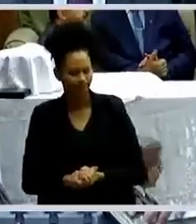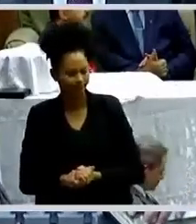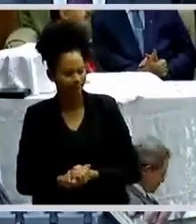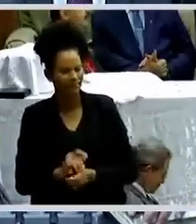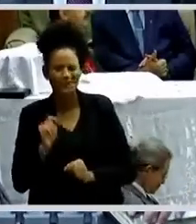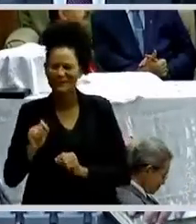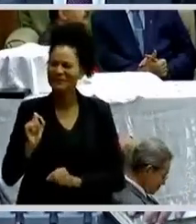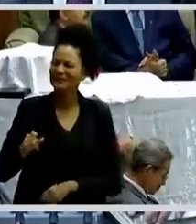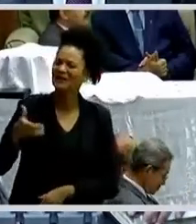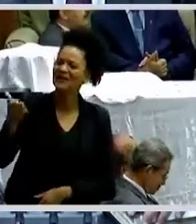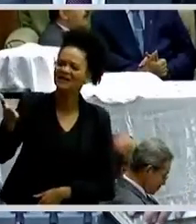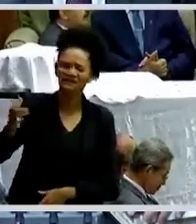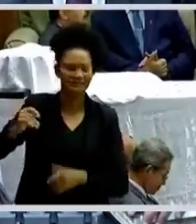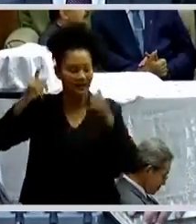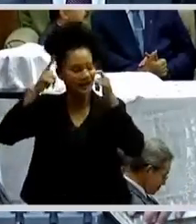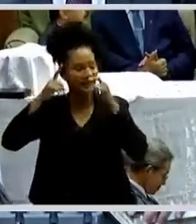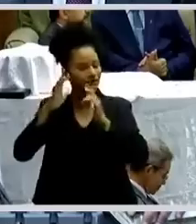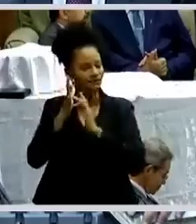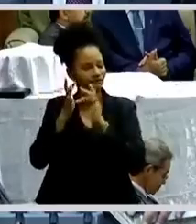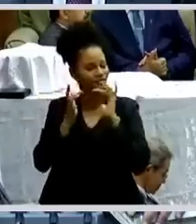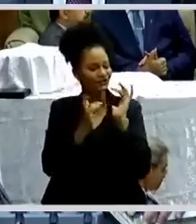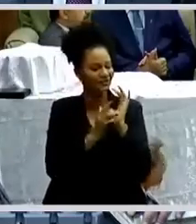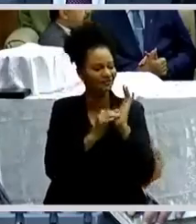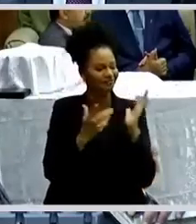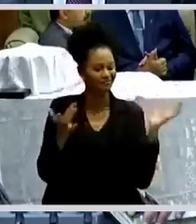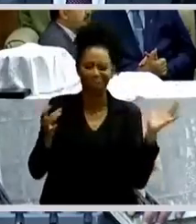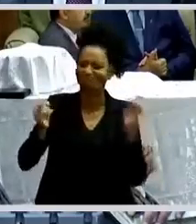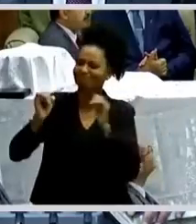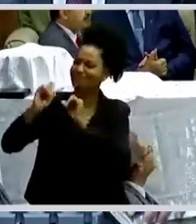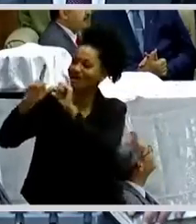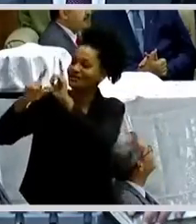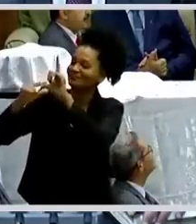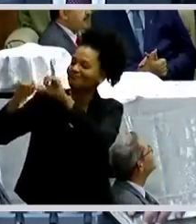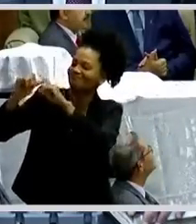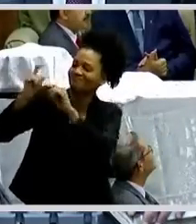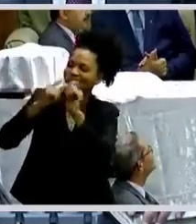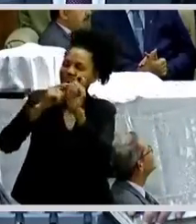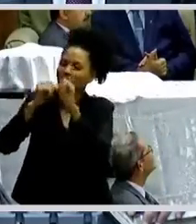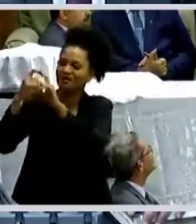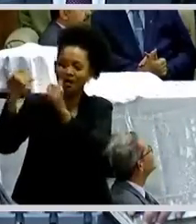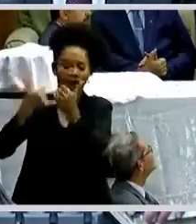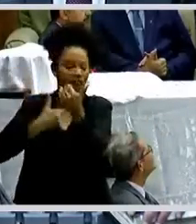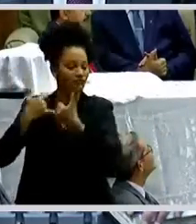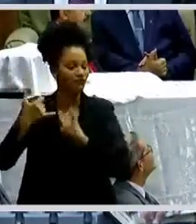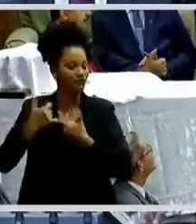Quem é esse rei? Jesus, a estrela maga, a estrela nos orientou.